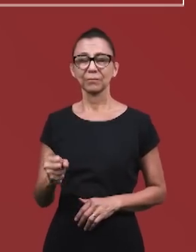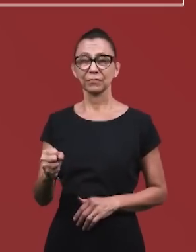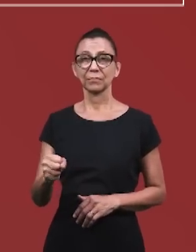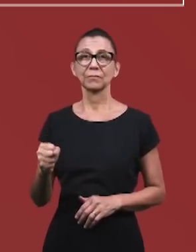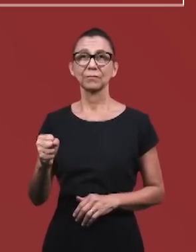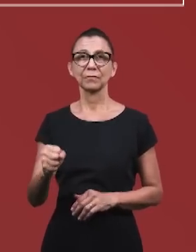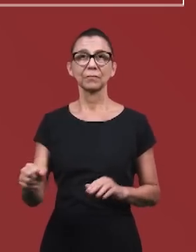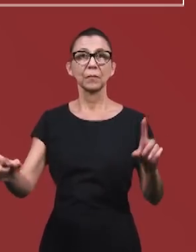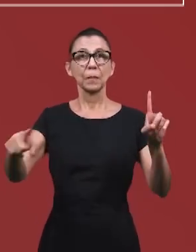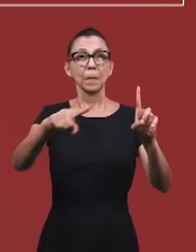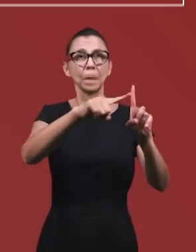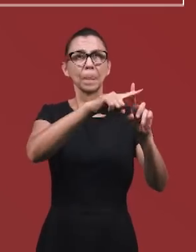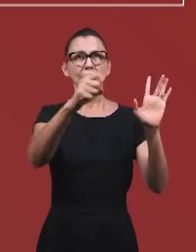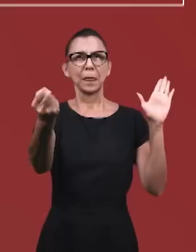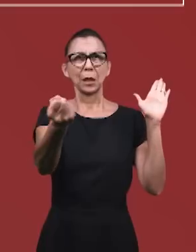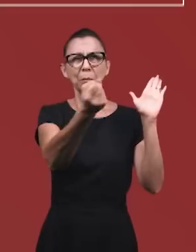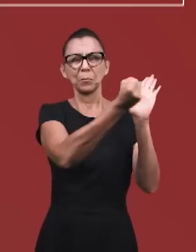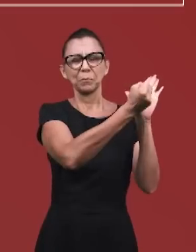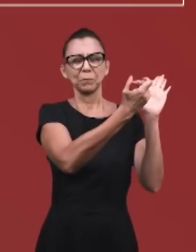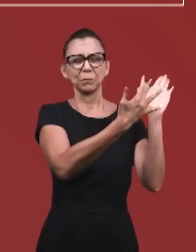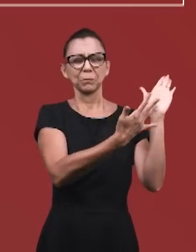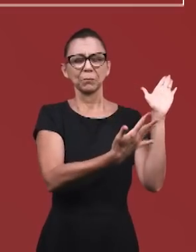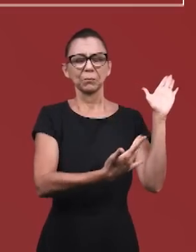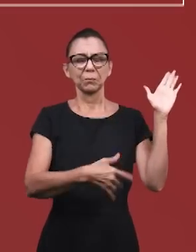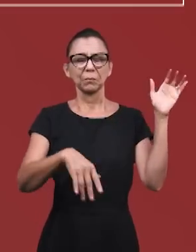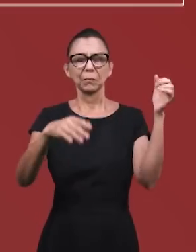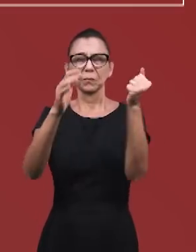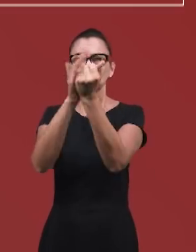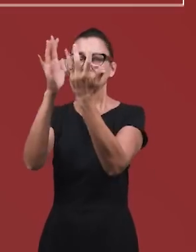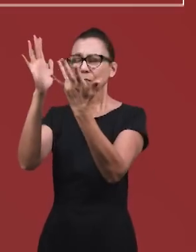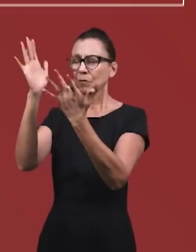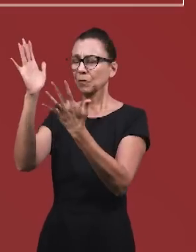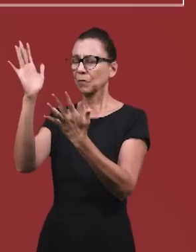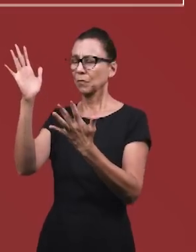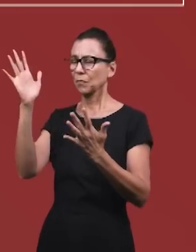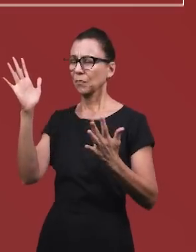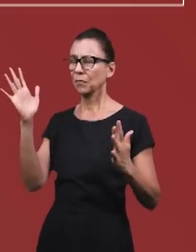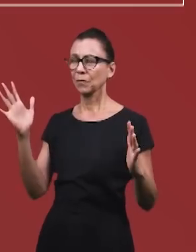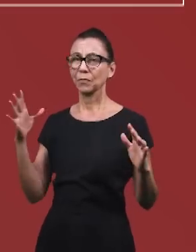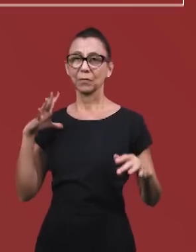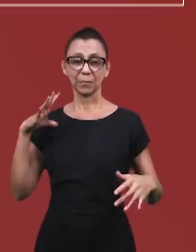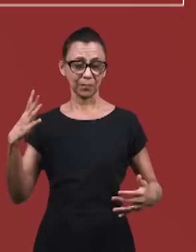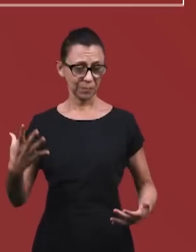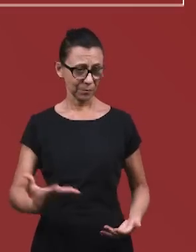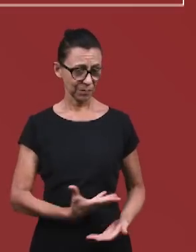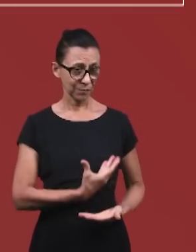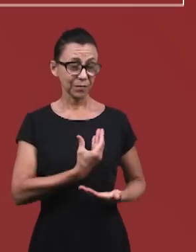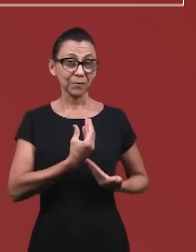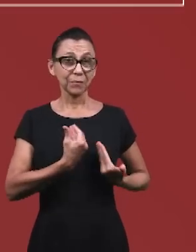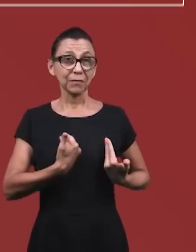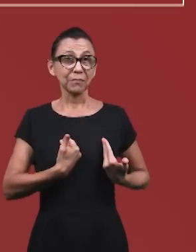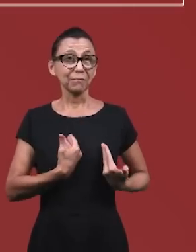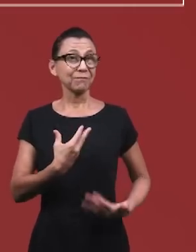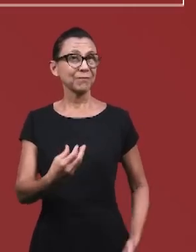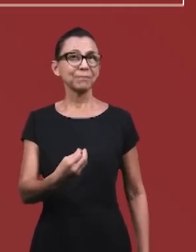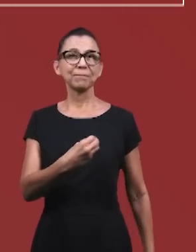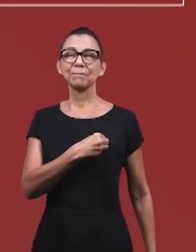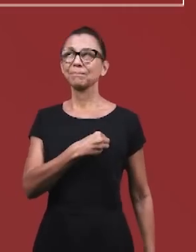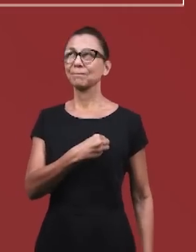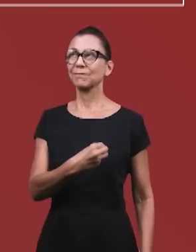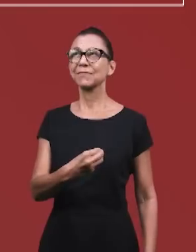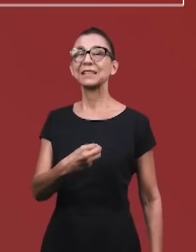cruz ferida me salvou, tão pecador. A